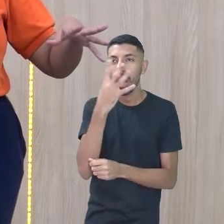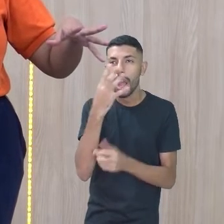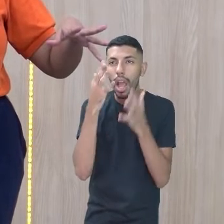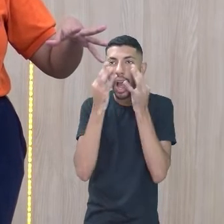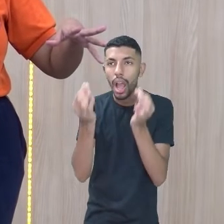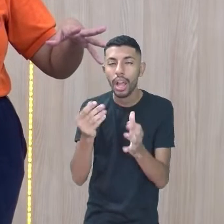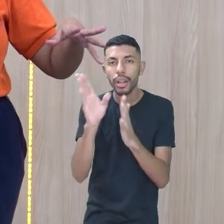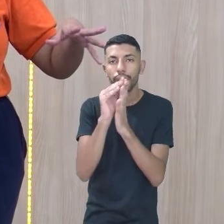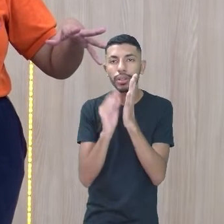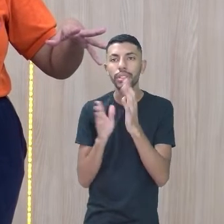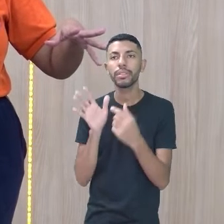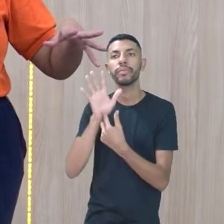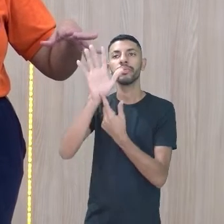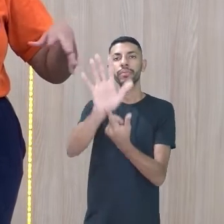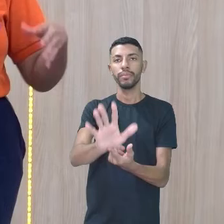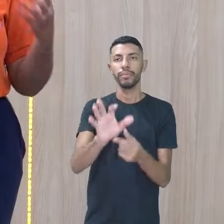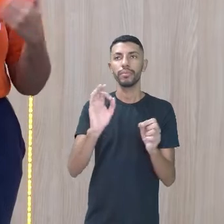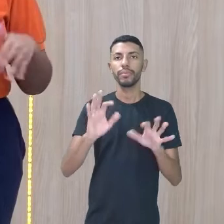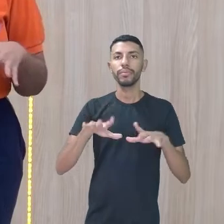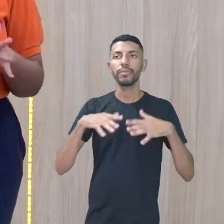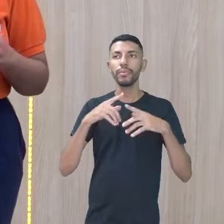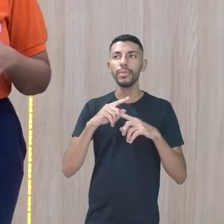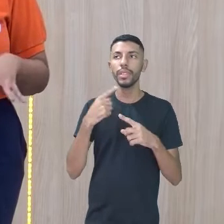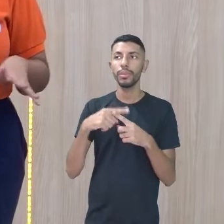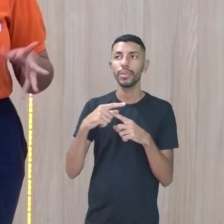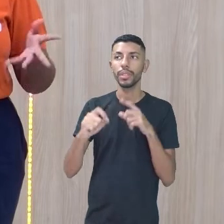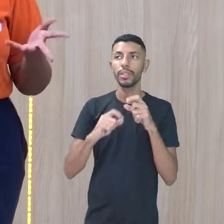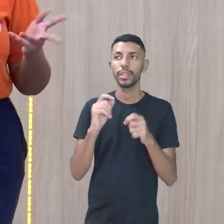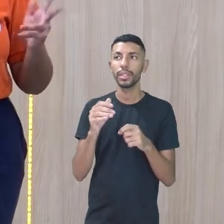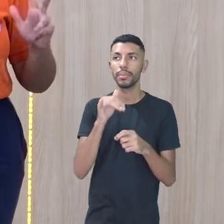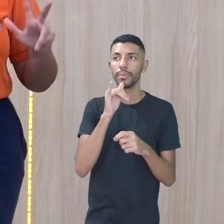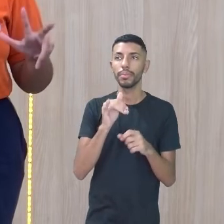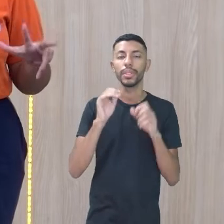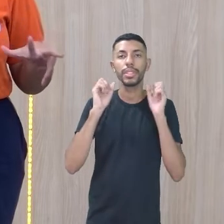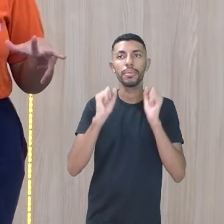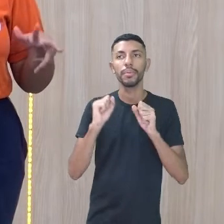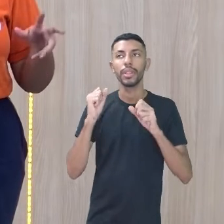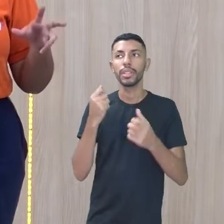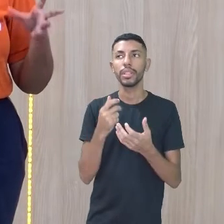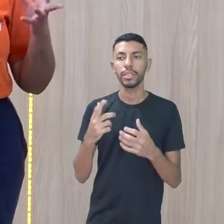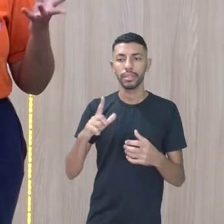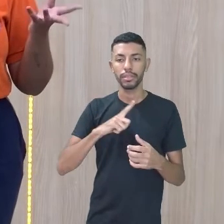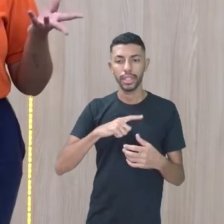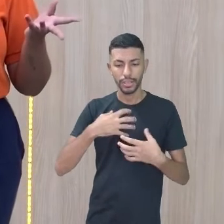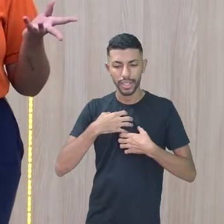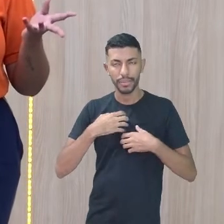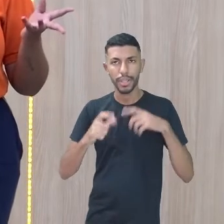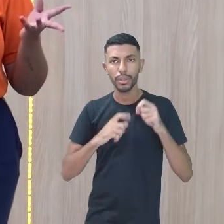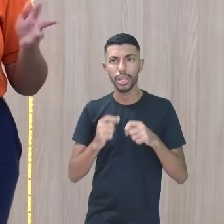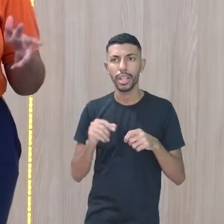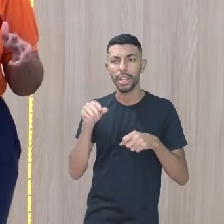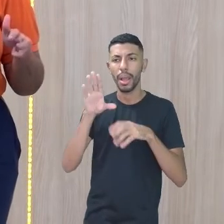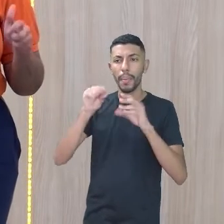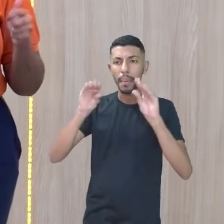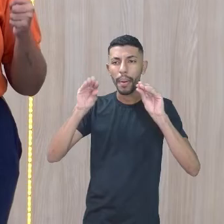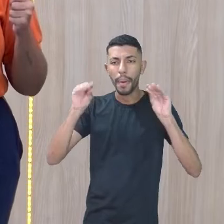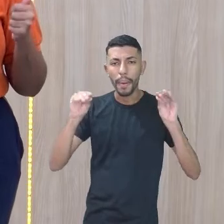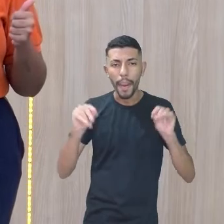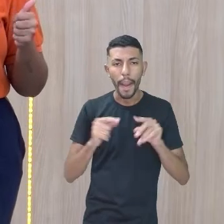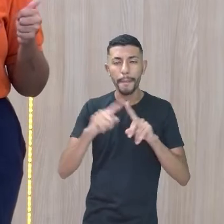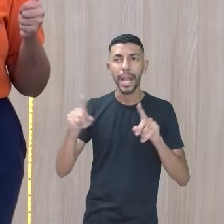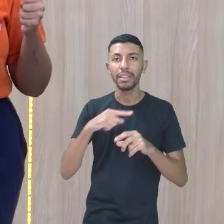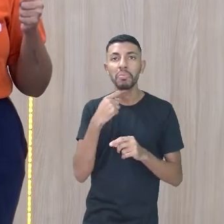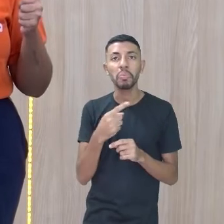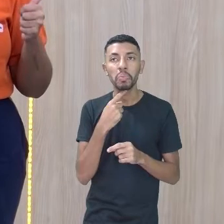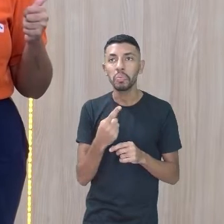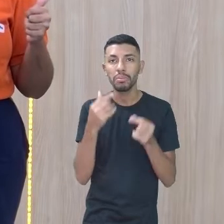abordado ali durante a palestra. Porque senão fica aquela sensação que ele falou com as paredes E disso ninguém gosta, né? Então, sempre que